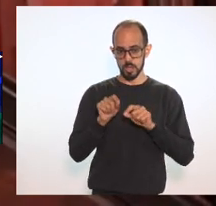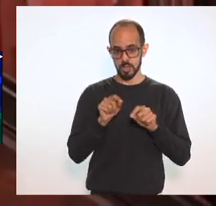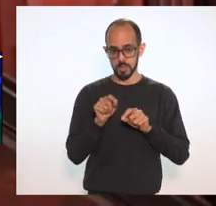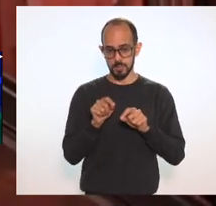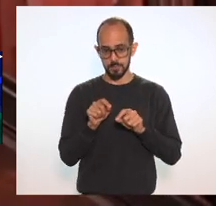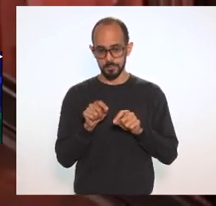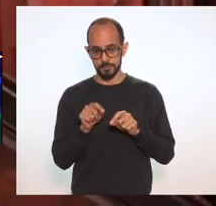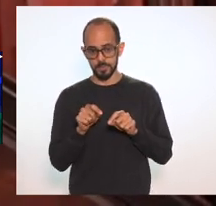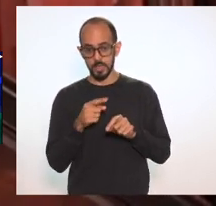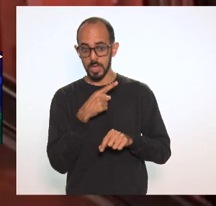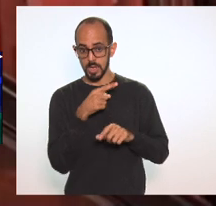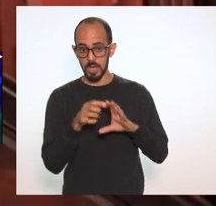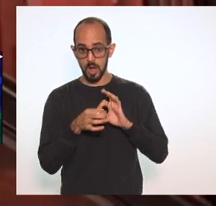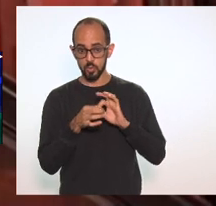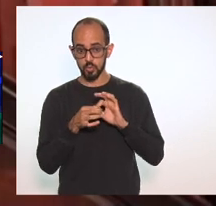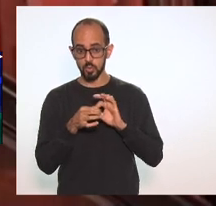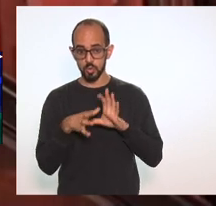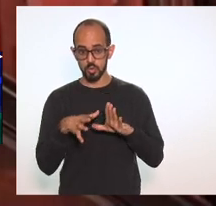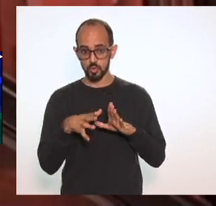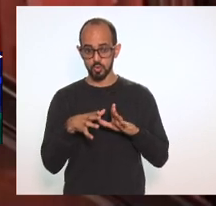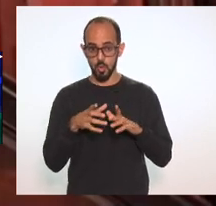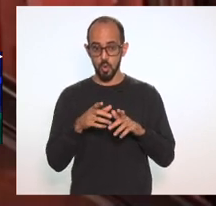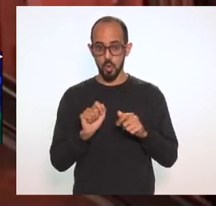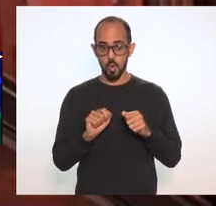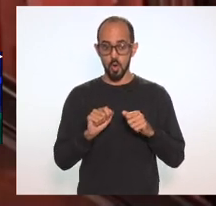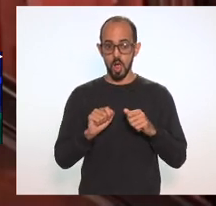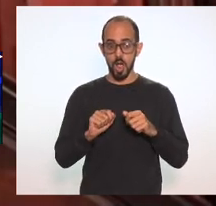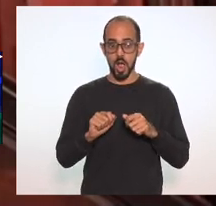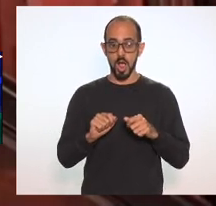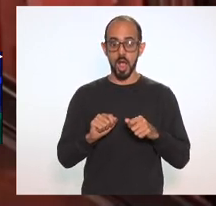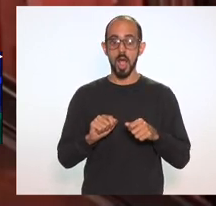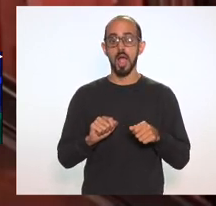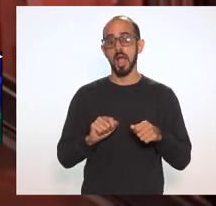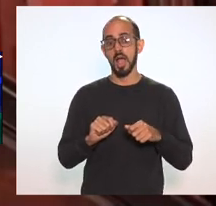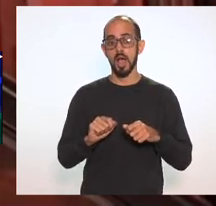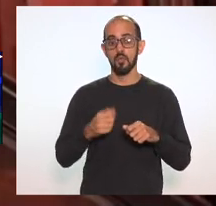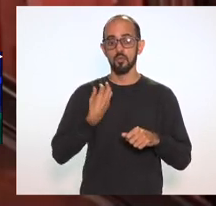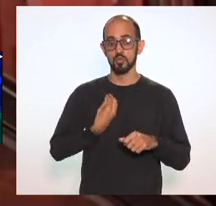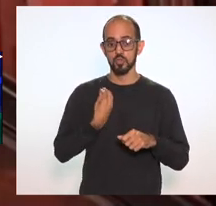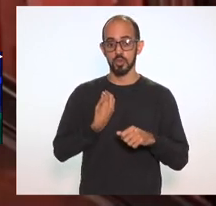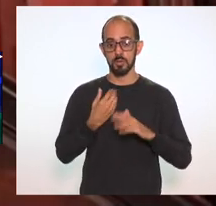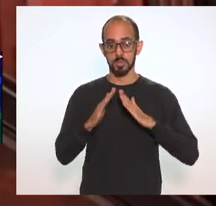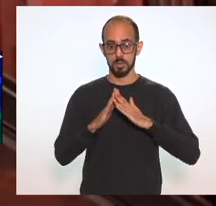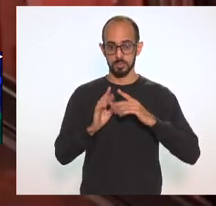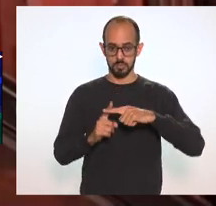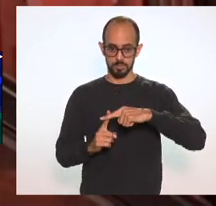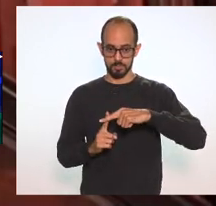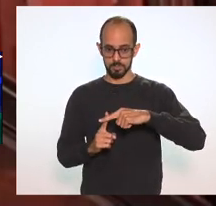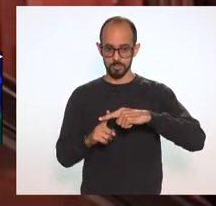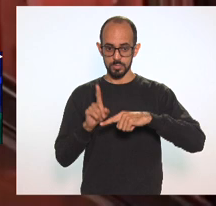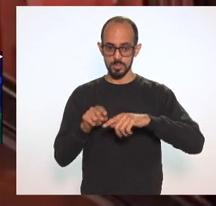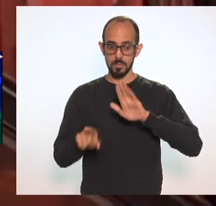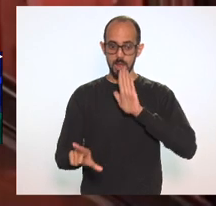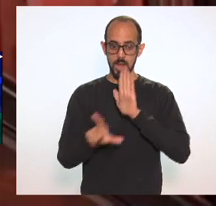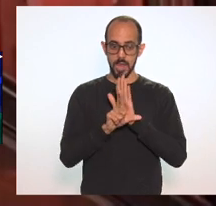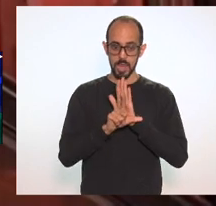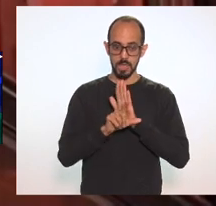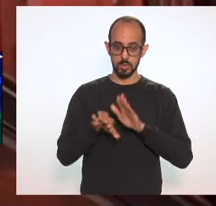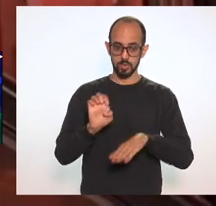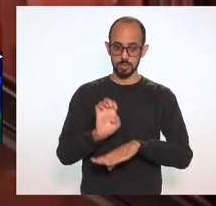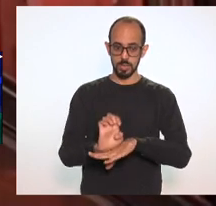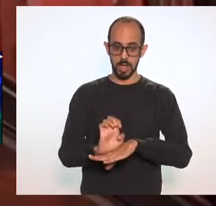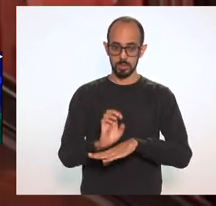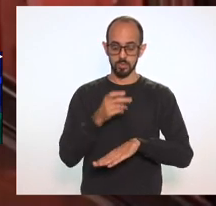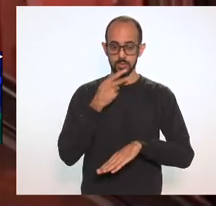Ele autorizou o funcionamento aos templos religiosos e disse o seguinte é uma lei estadual que considera as